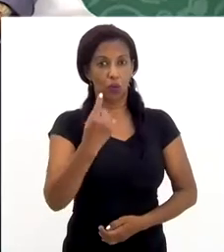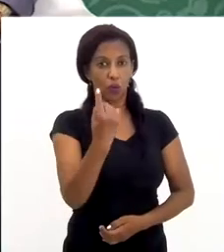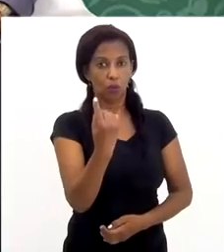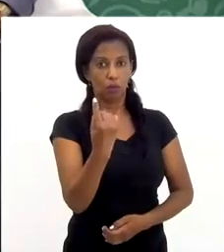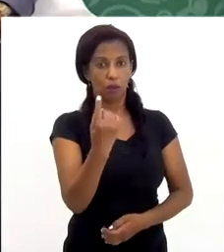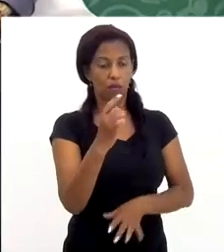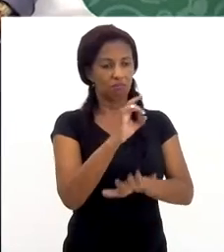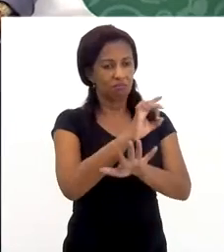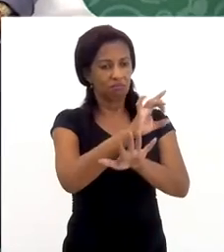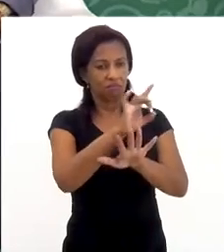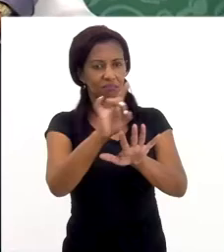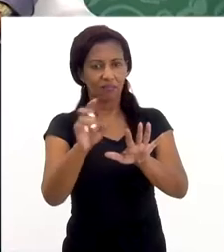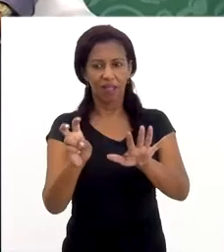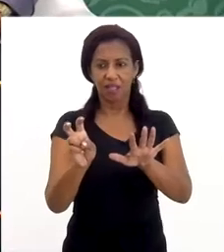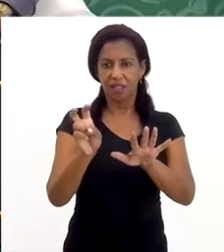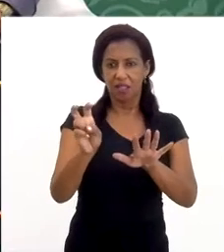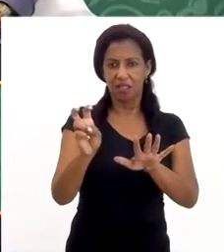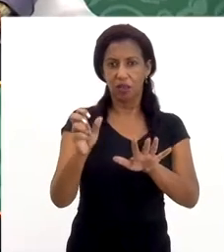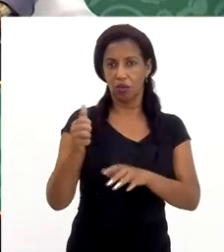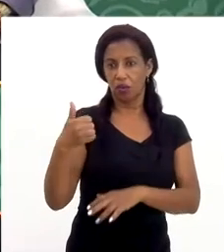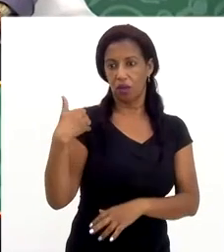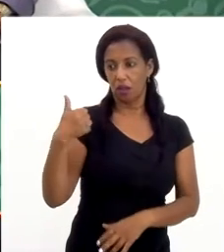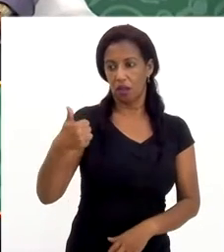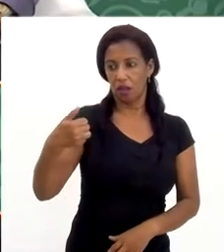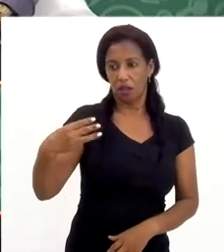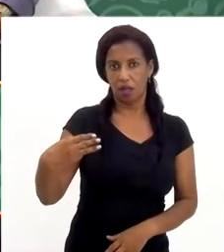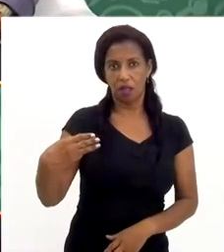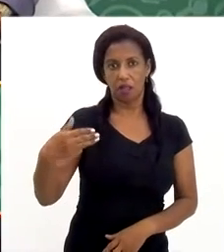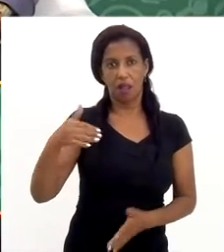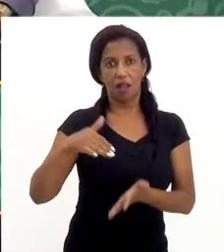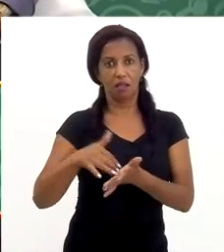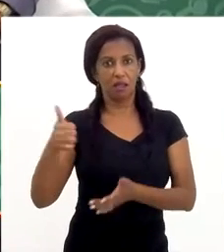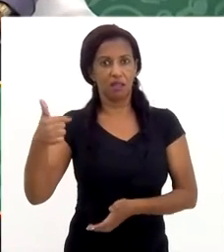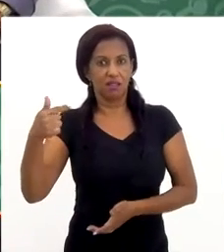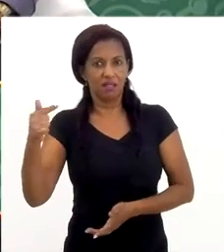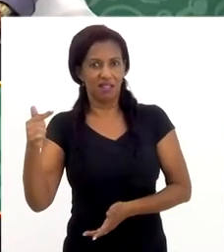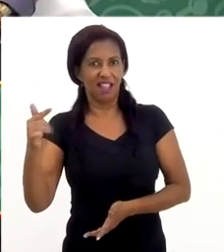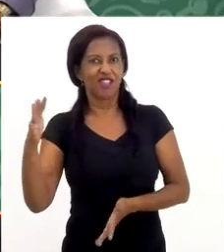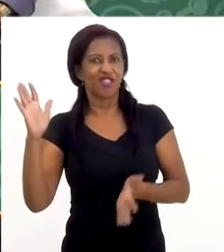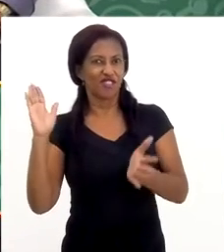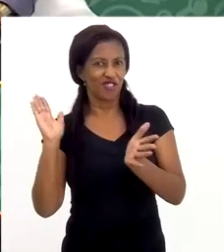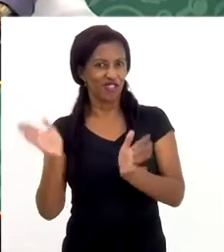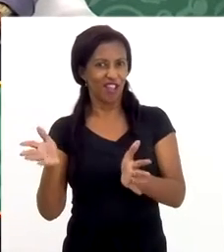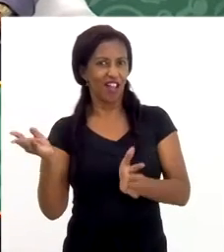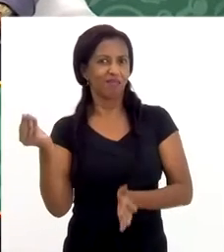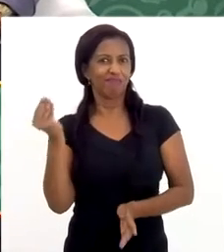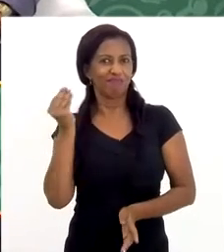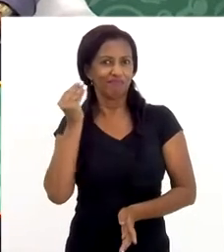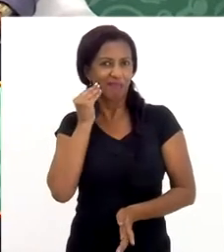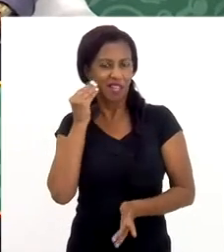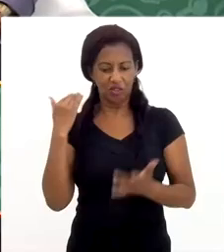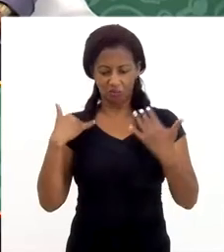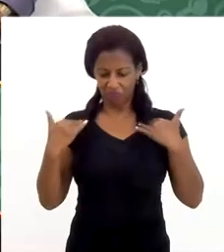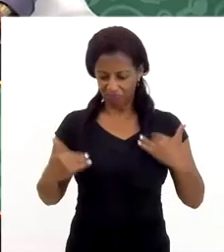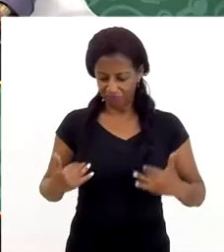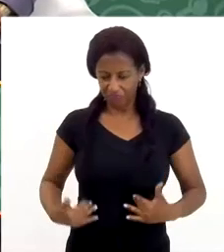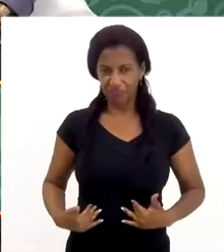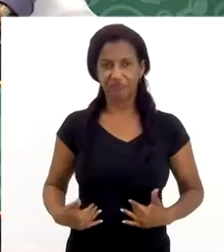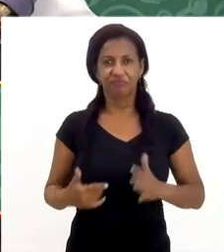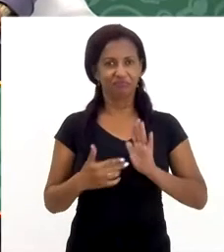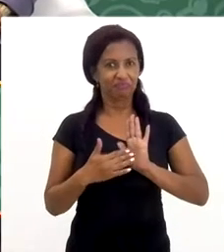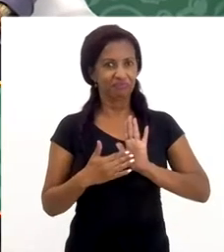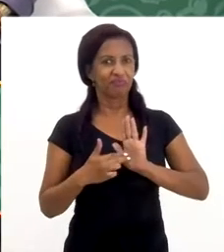é uma em cada cinco estudantes de 13 a 17 anos de já ter sido tocada beijada o intestino